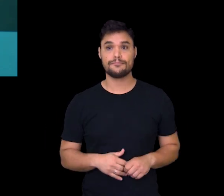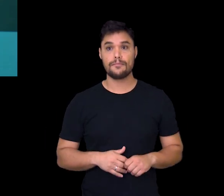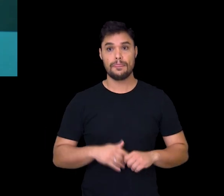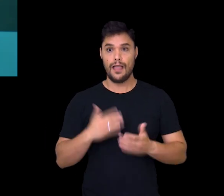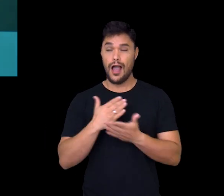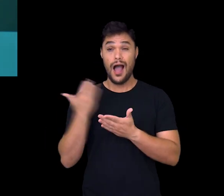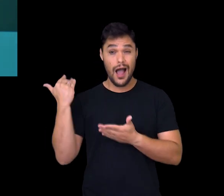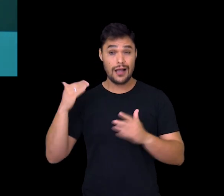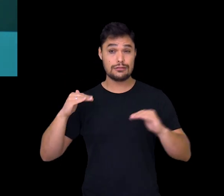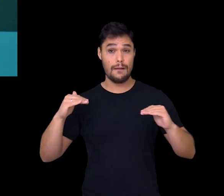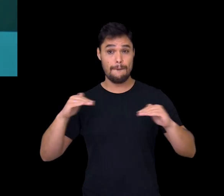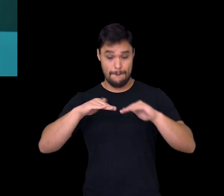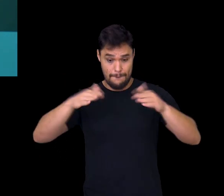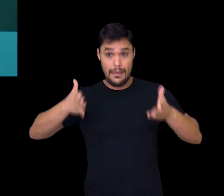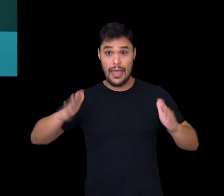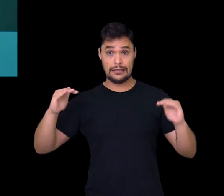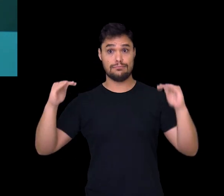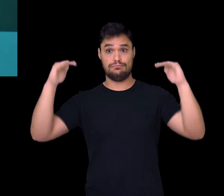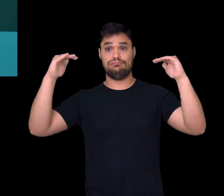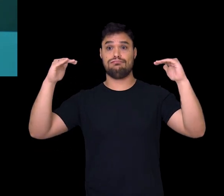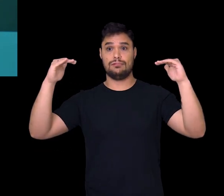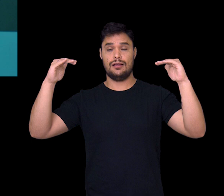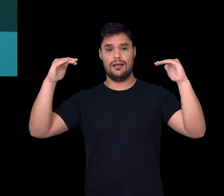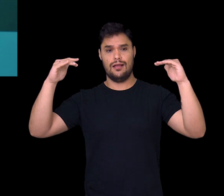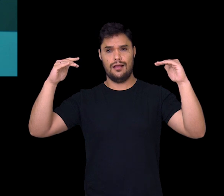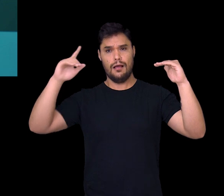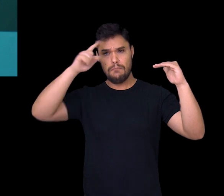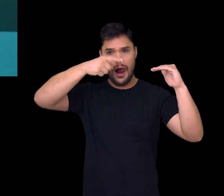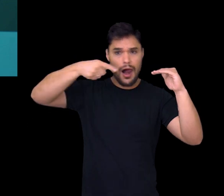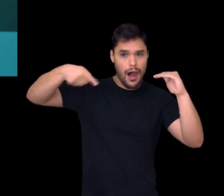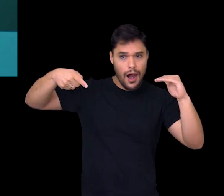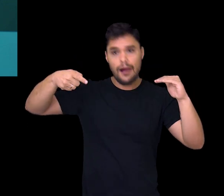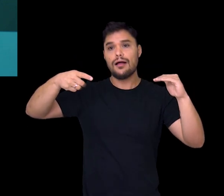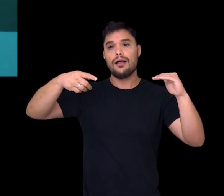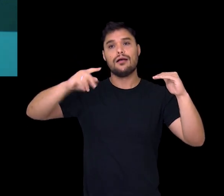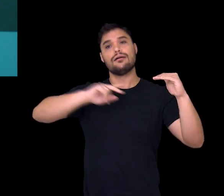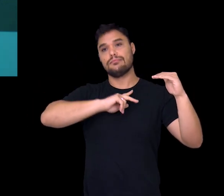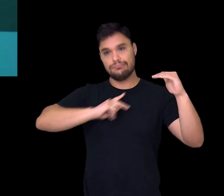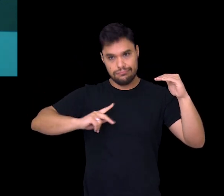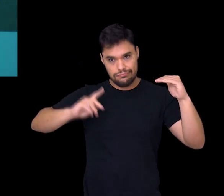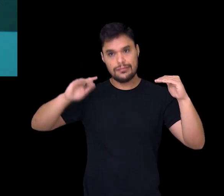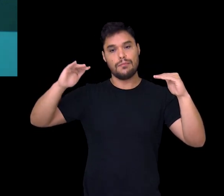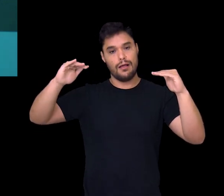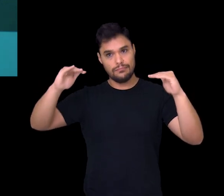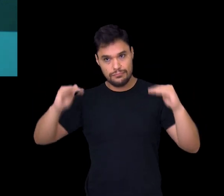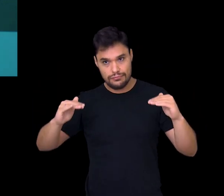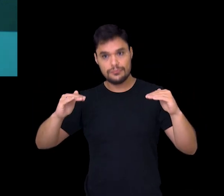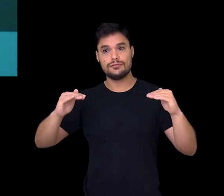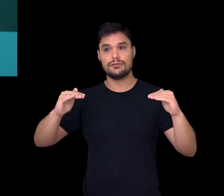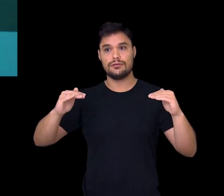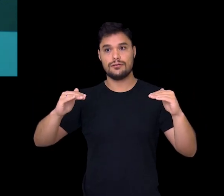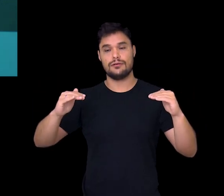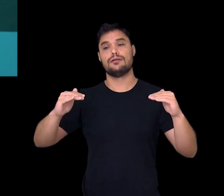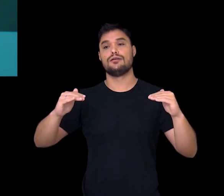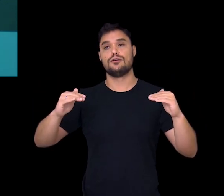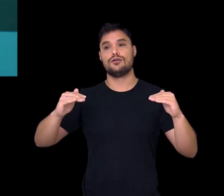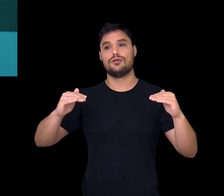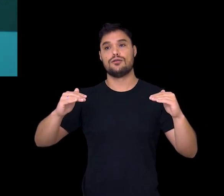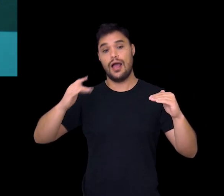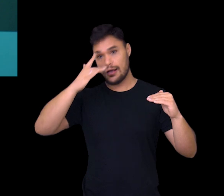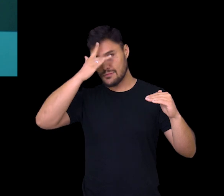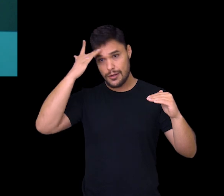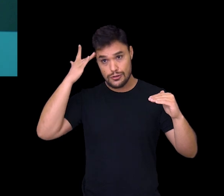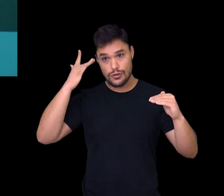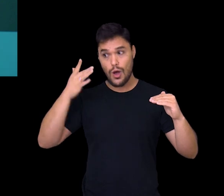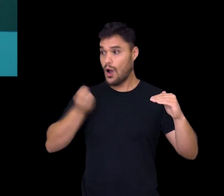o rei lá em cima, distante, mandando, soberano, depois ele vai descendo, o público vai aumentando